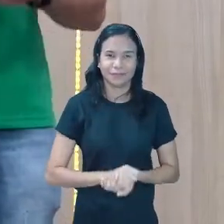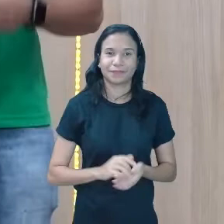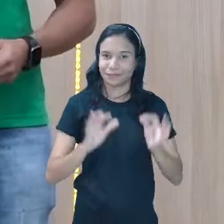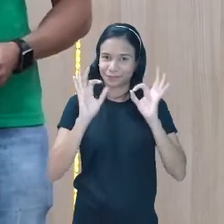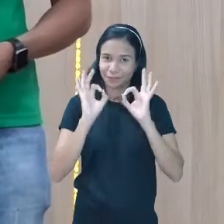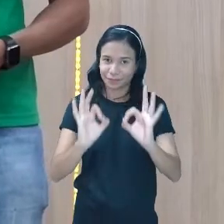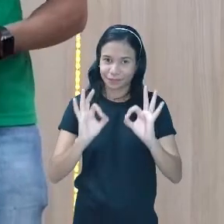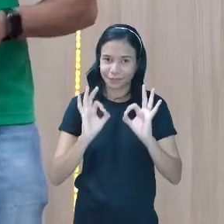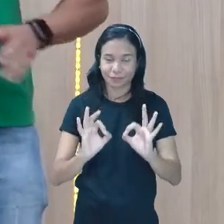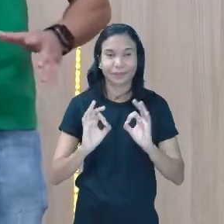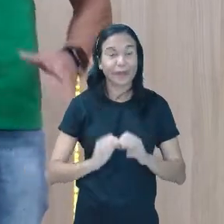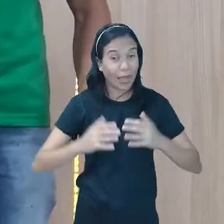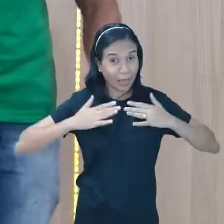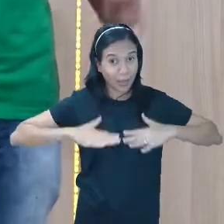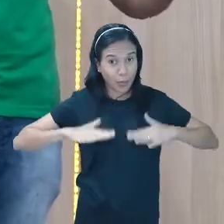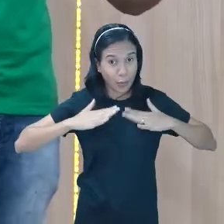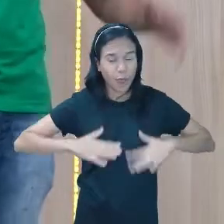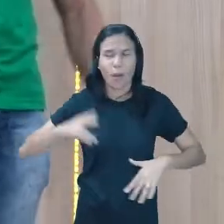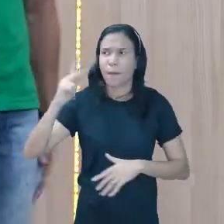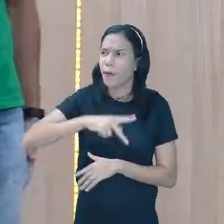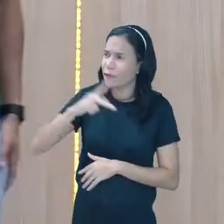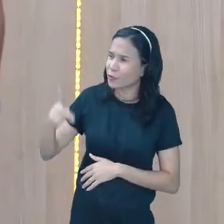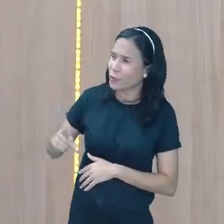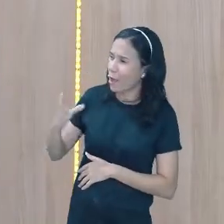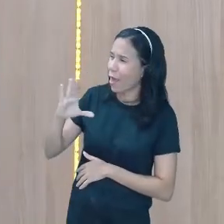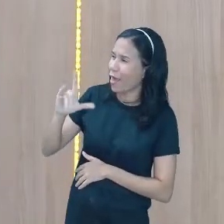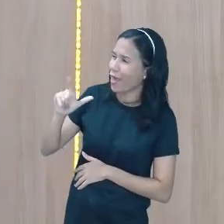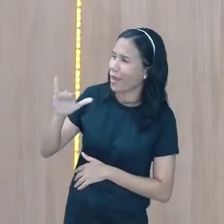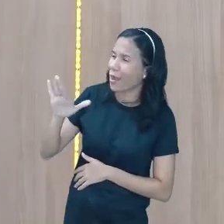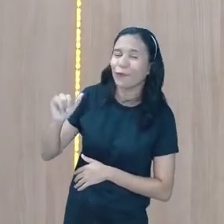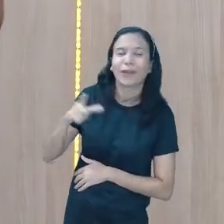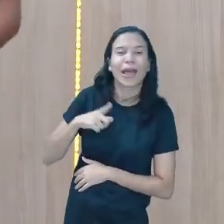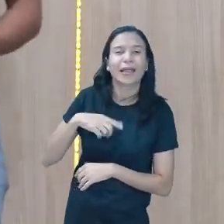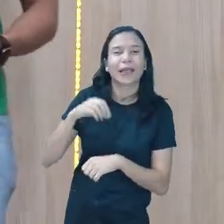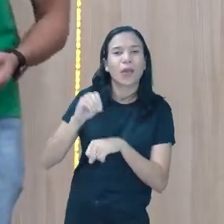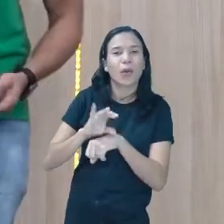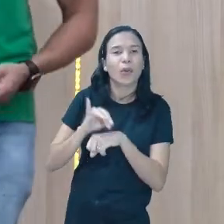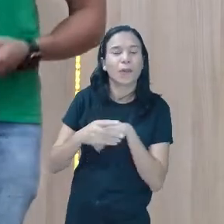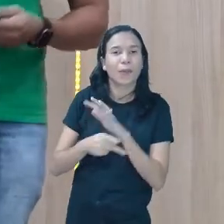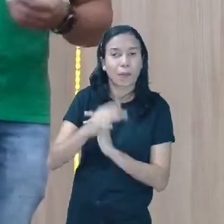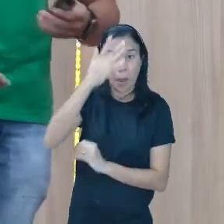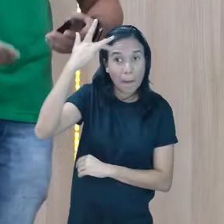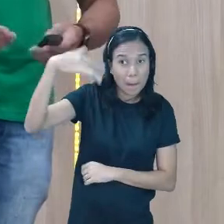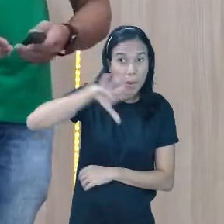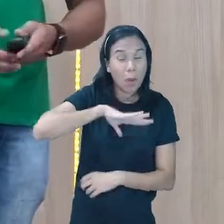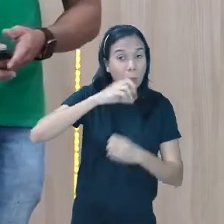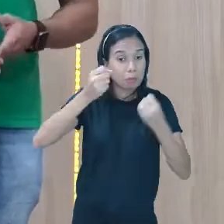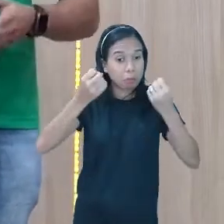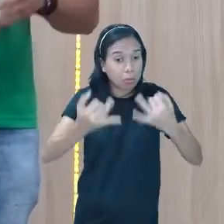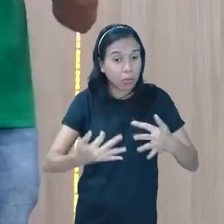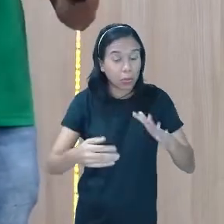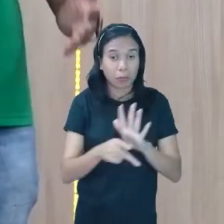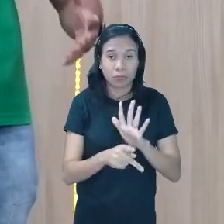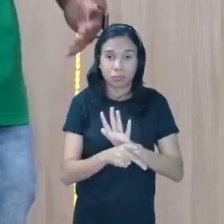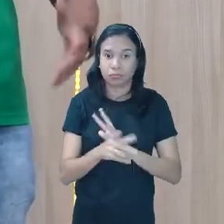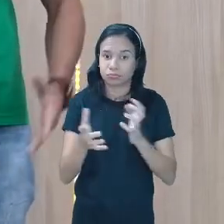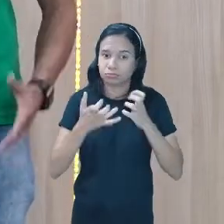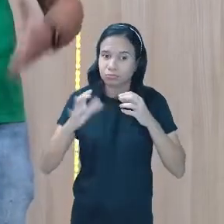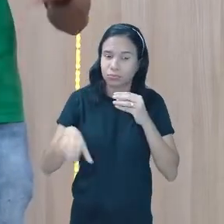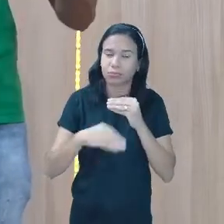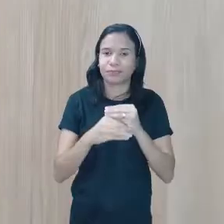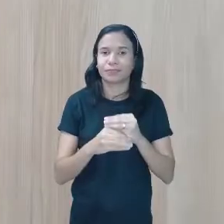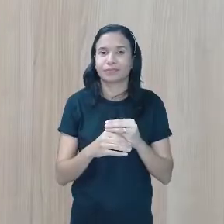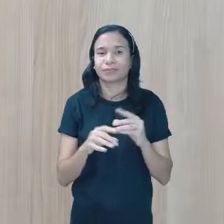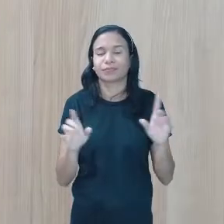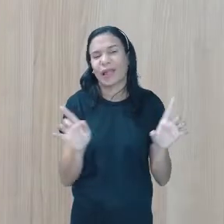porções. Certinho? Tranquilo? Professora Cláudia, algum comentário? O pessoal falou alguma coisa aí no chat. Você quer acrescentar alguma